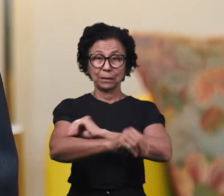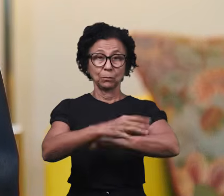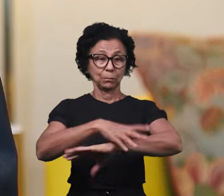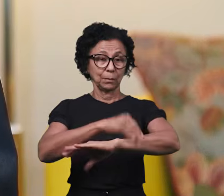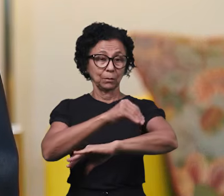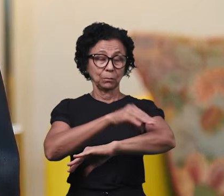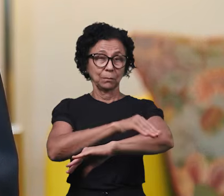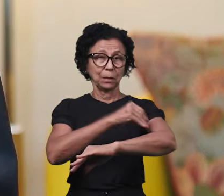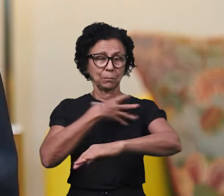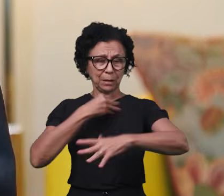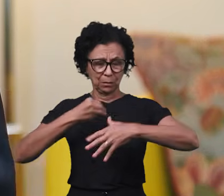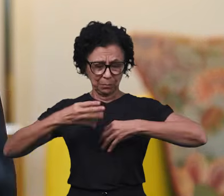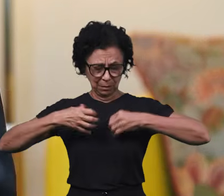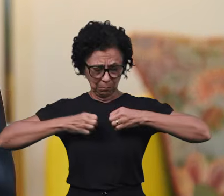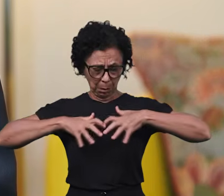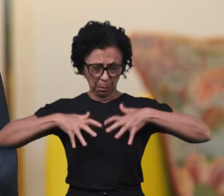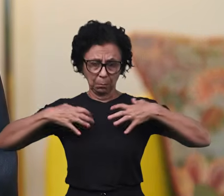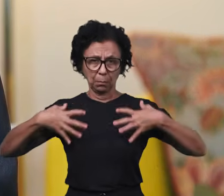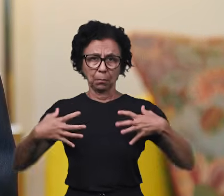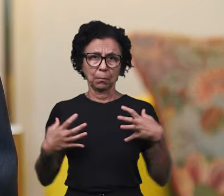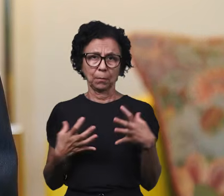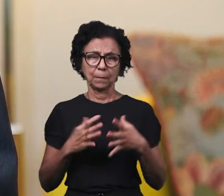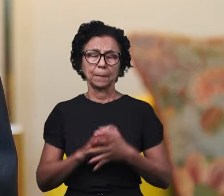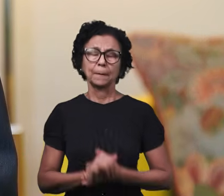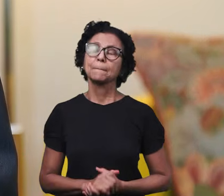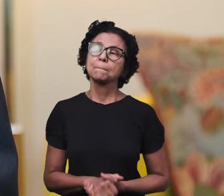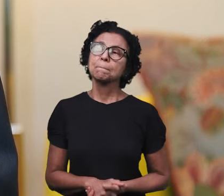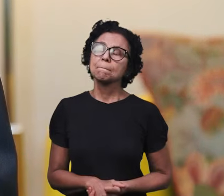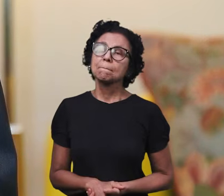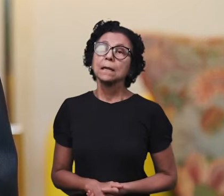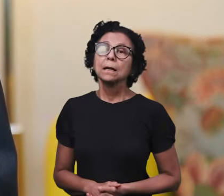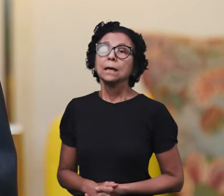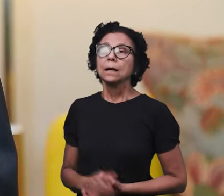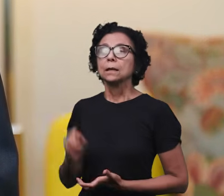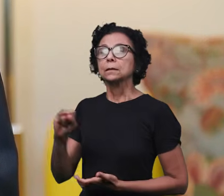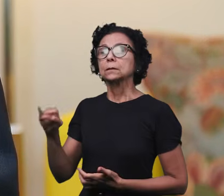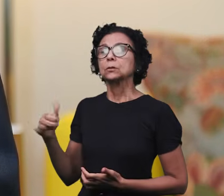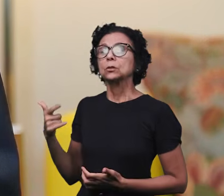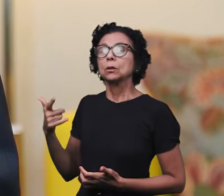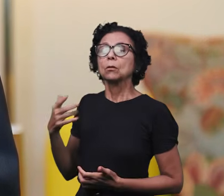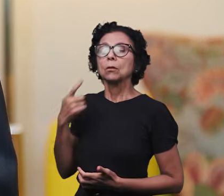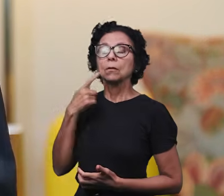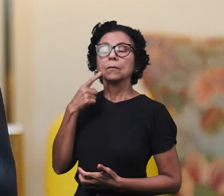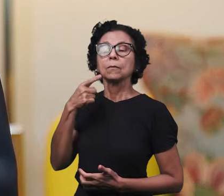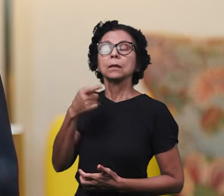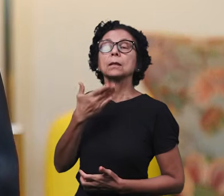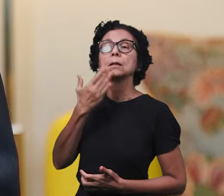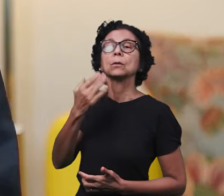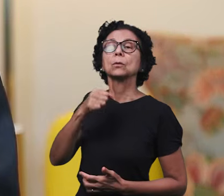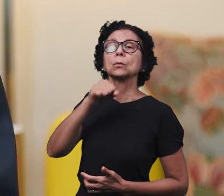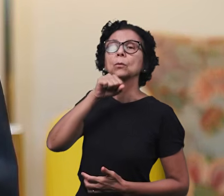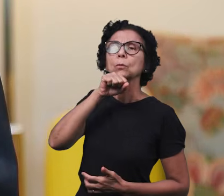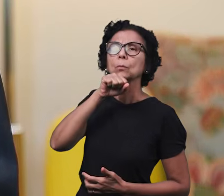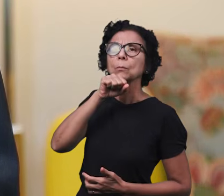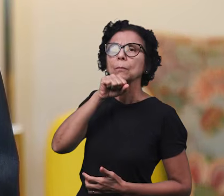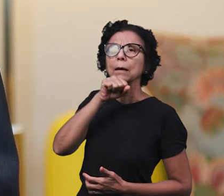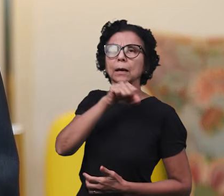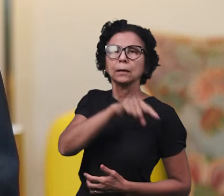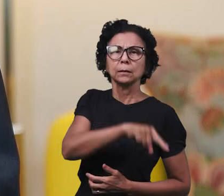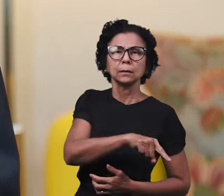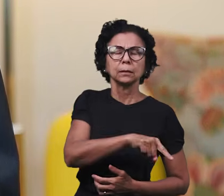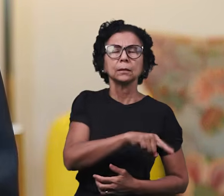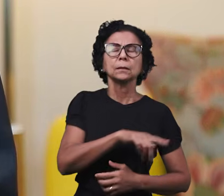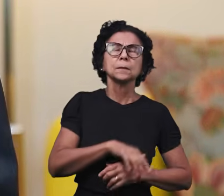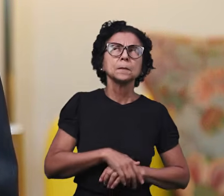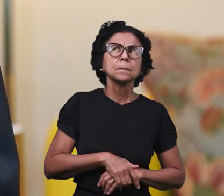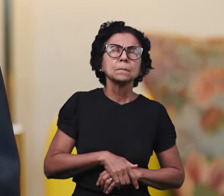encontro que Jacó tem com o pai, né? Ou seja, o pai agora vai tocar nas mãos de